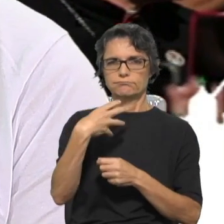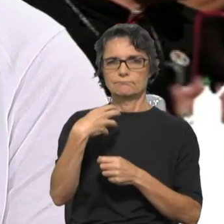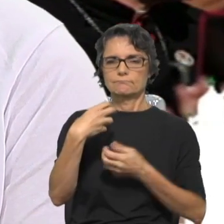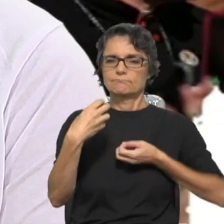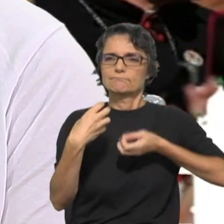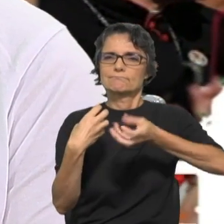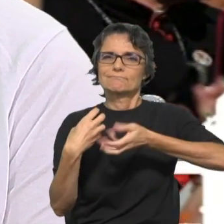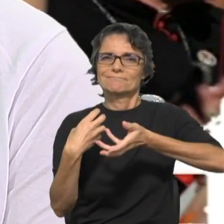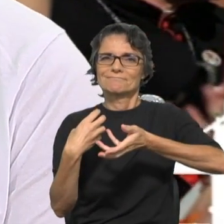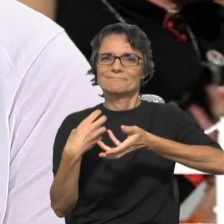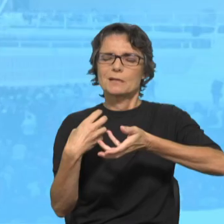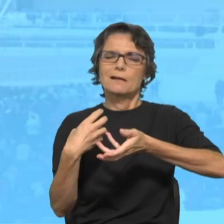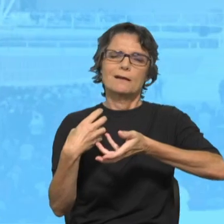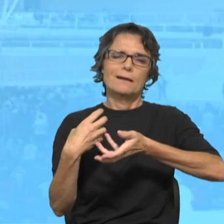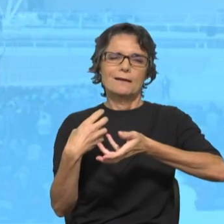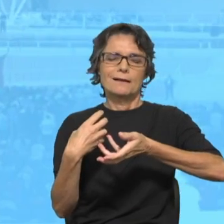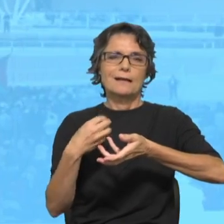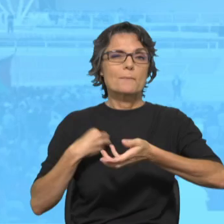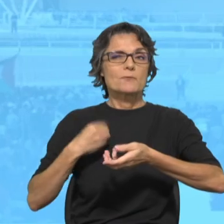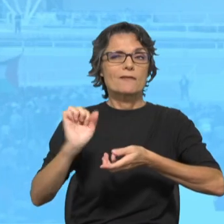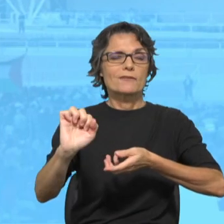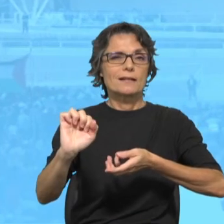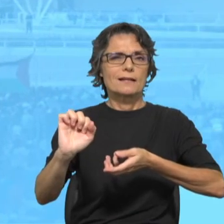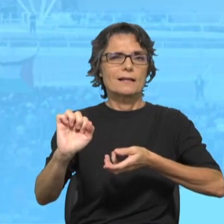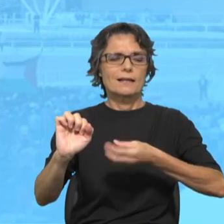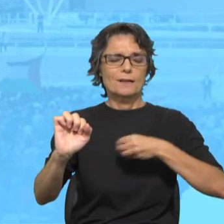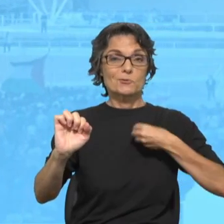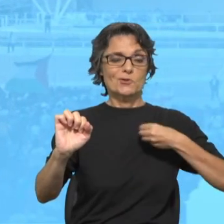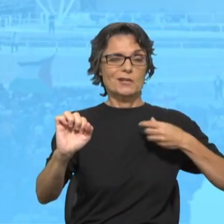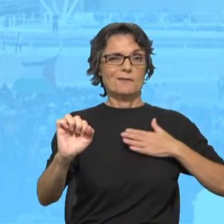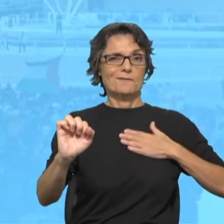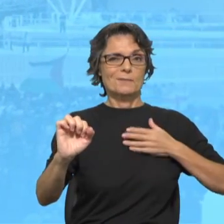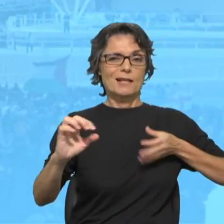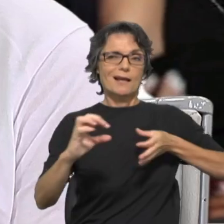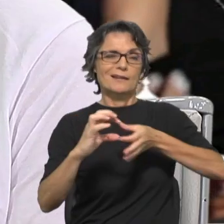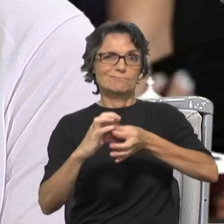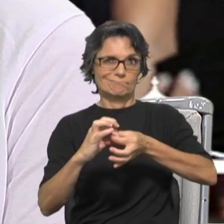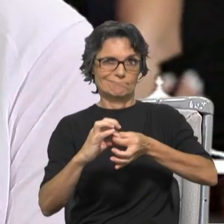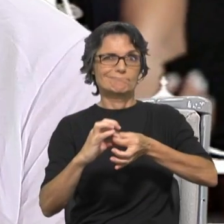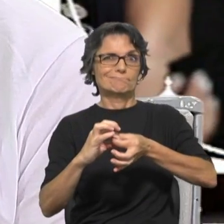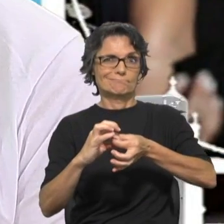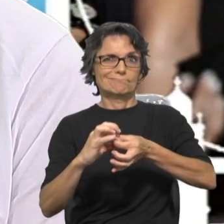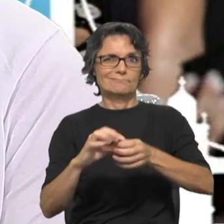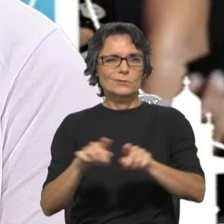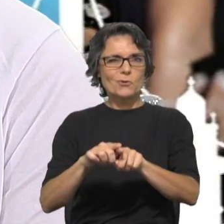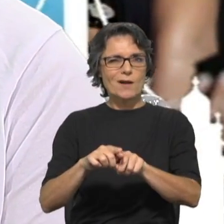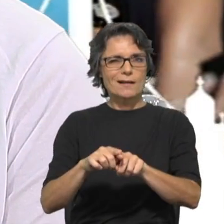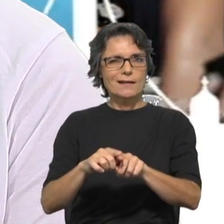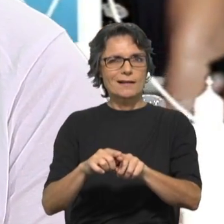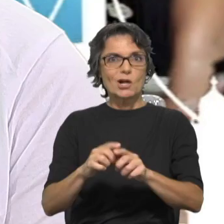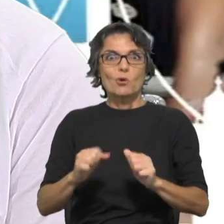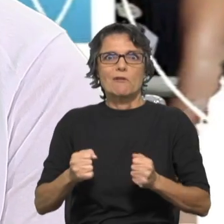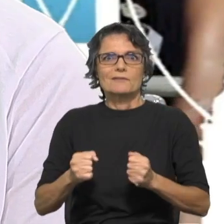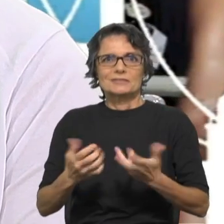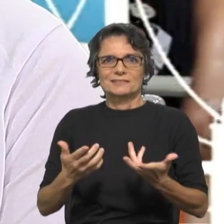que a pessoa que está a apresentar é os medos que os jovens têm que estão a assistir. Os medos, as dificuldades, o nervosismo